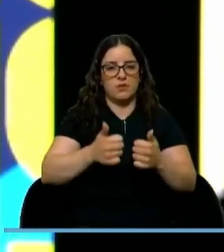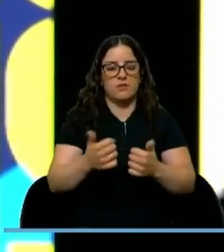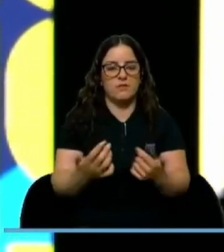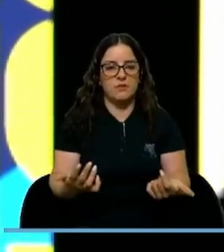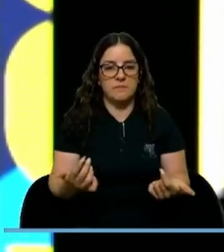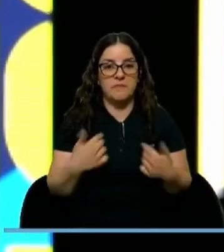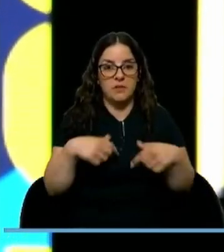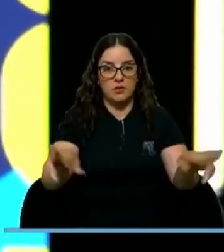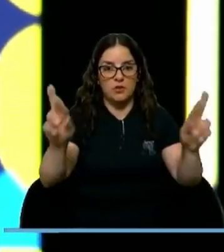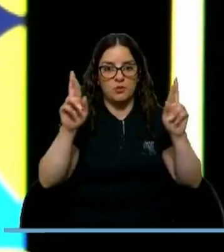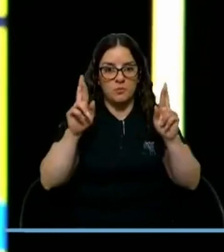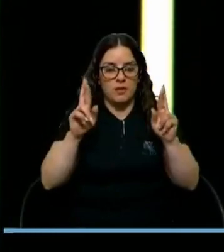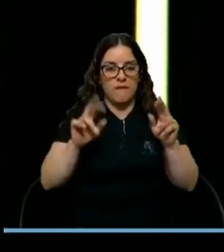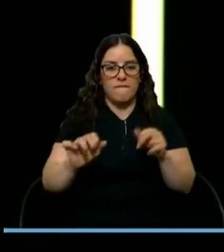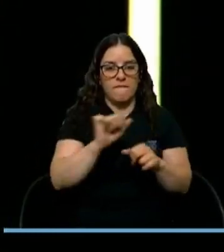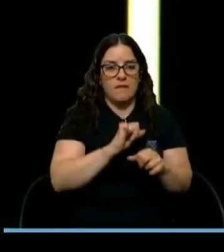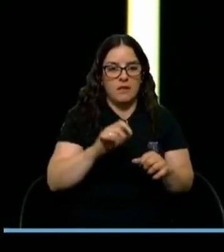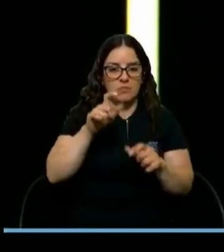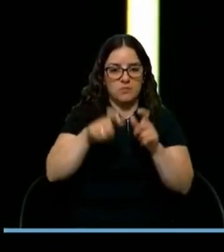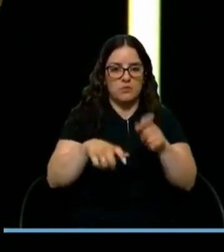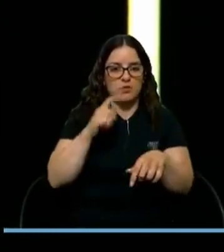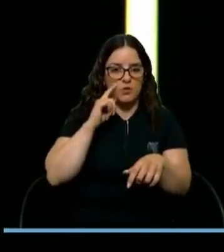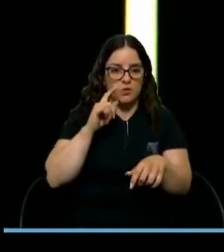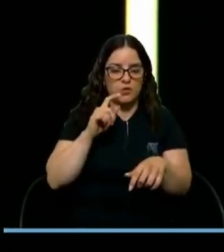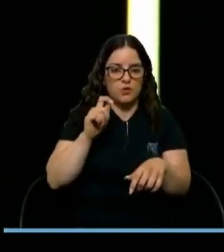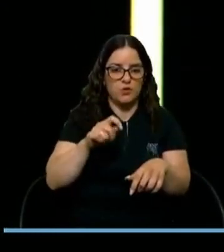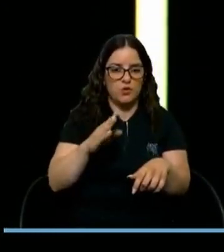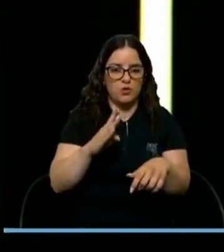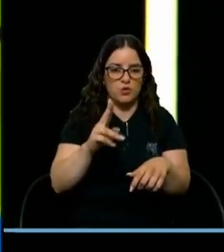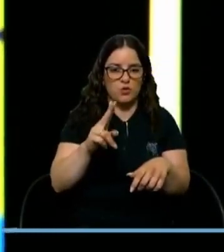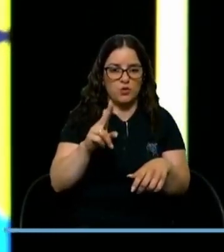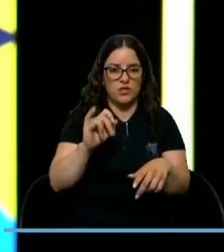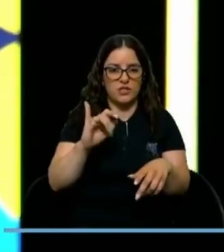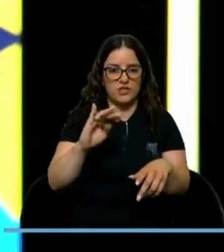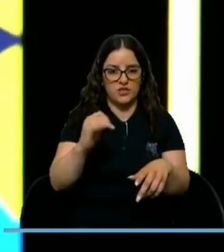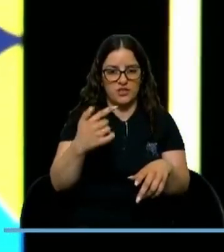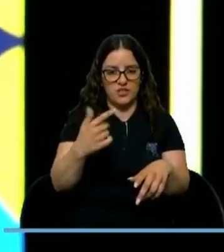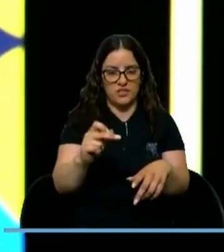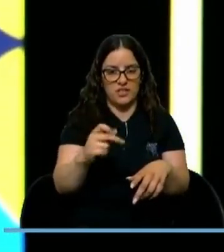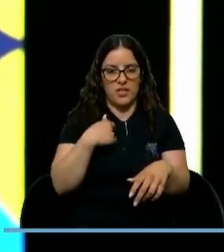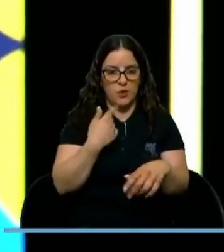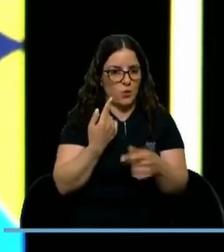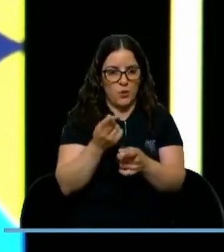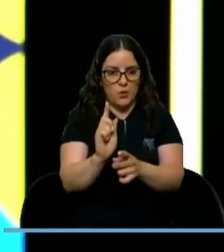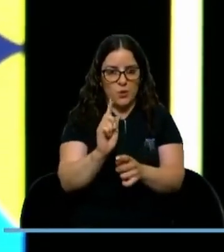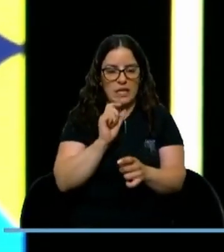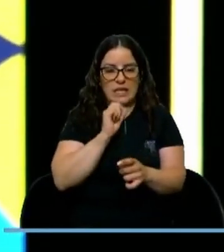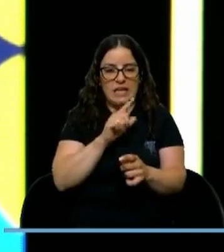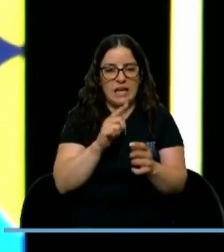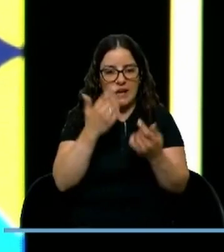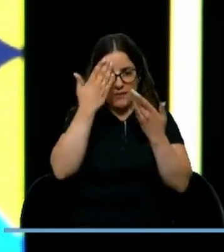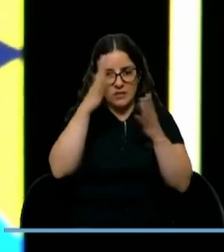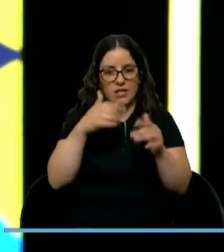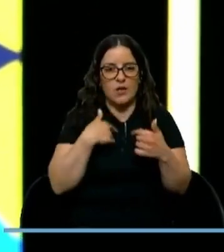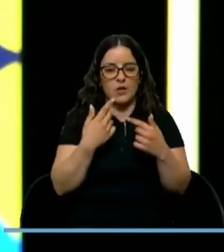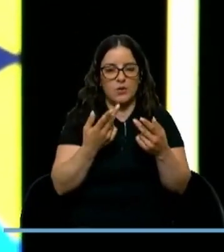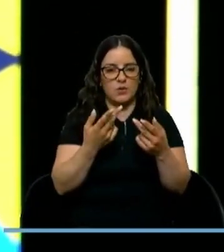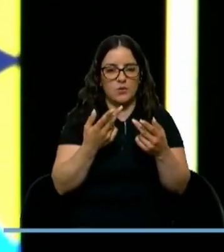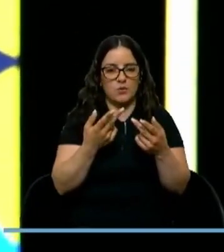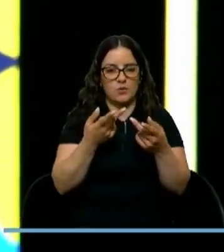que os nossos juristas, eu não sou jurista, portanto posso, não estou à vontade, mas estou disponível para os ajudar, que os nossos